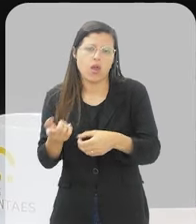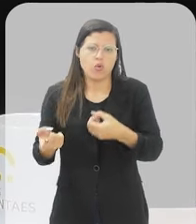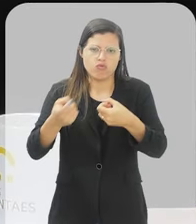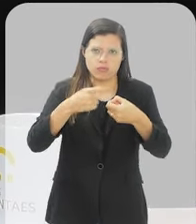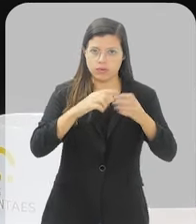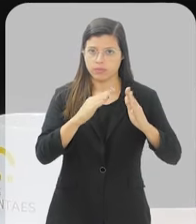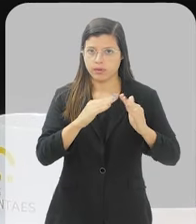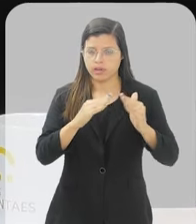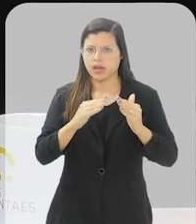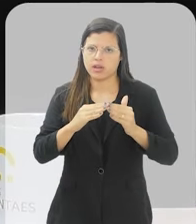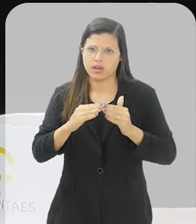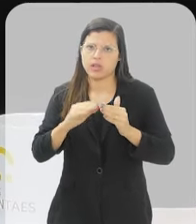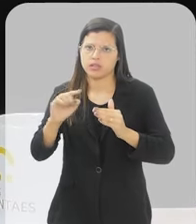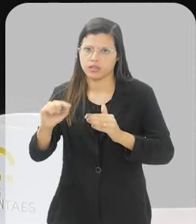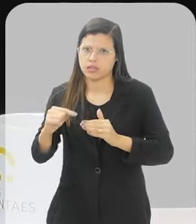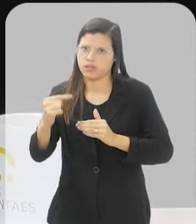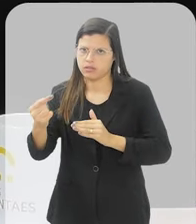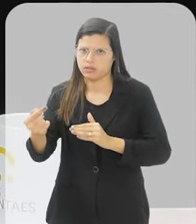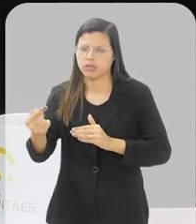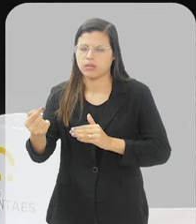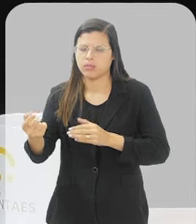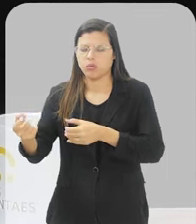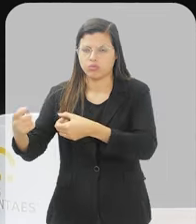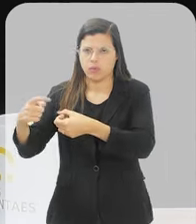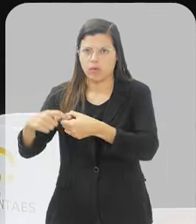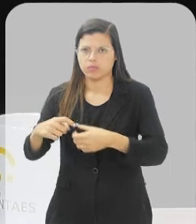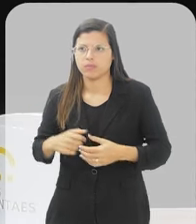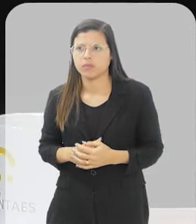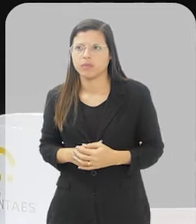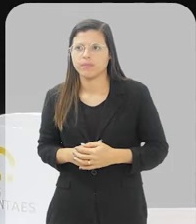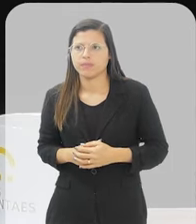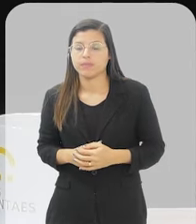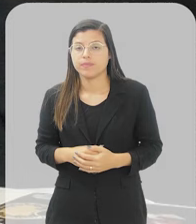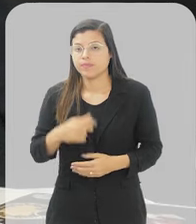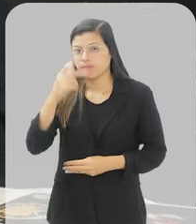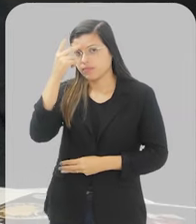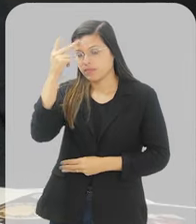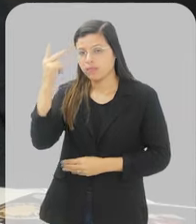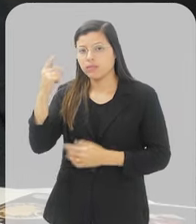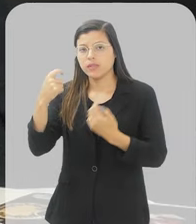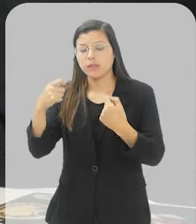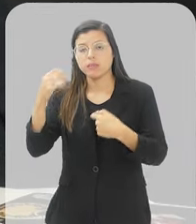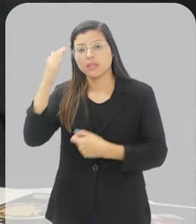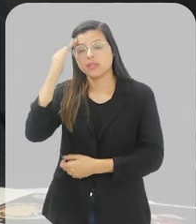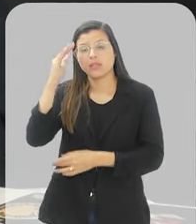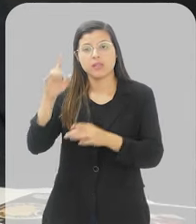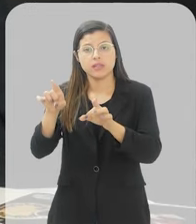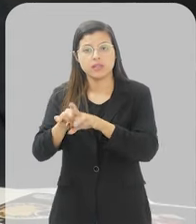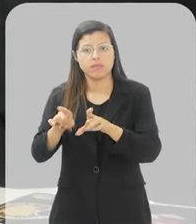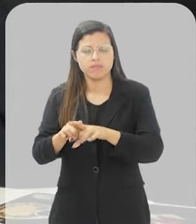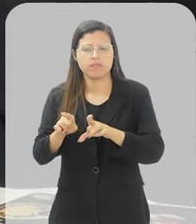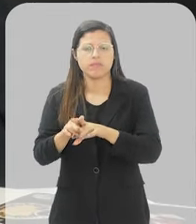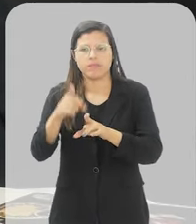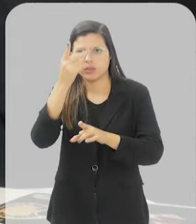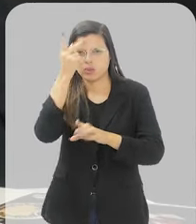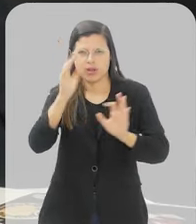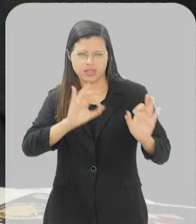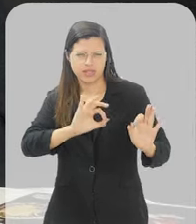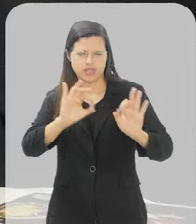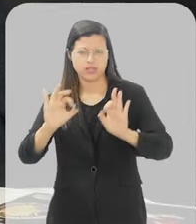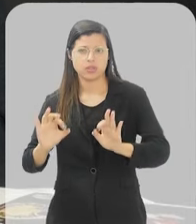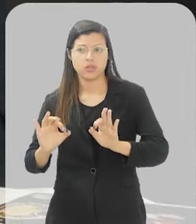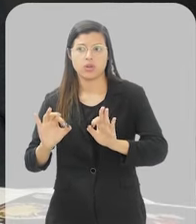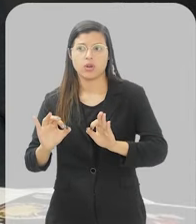Porque é muito tempo esperando. Verdade. E as pessoas têm que entender também, os nossos espectadores, que